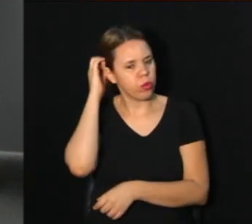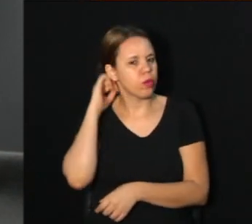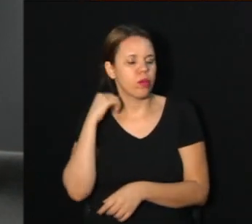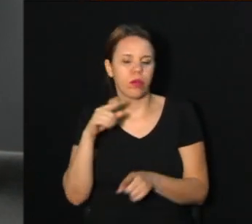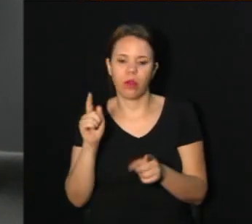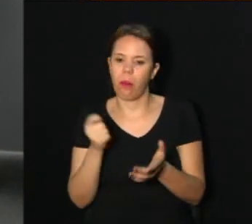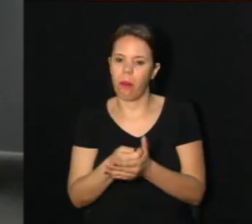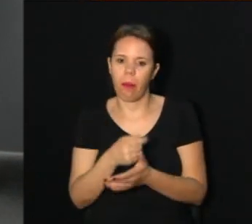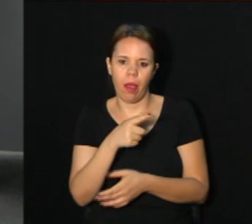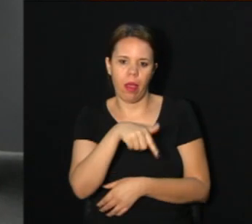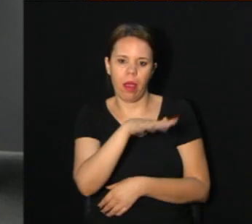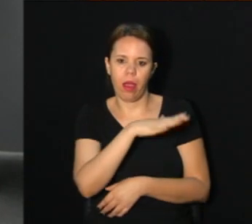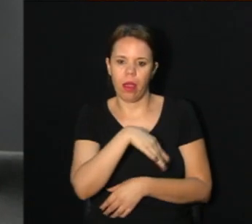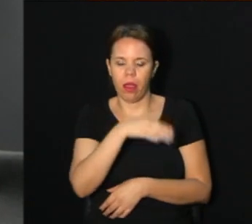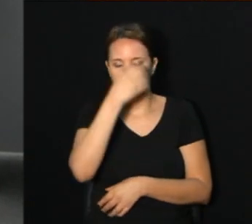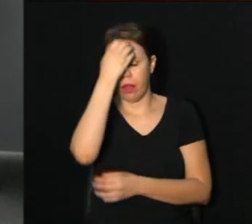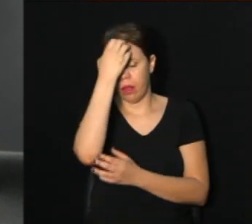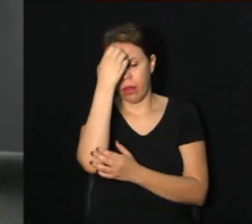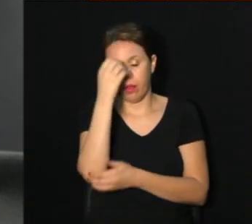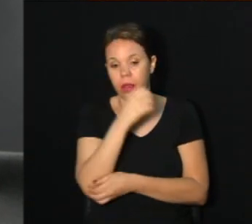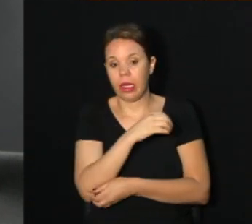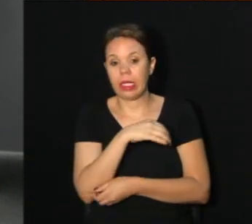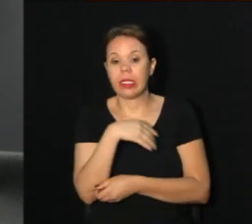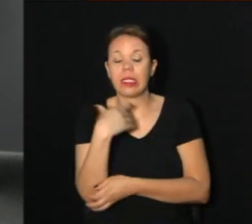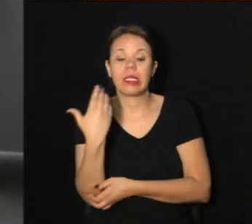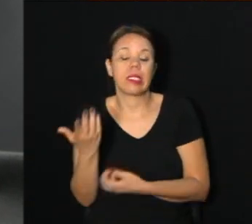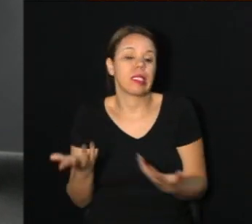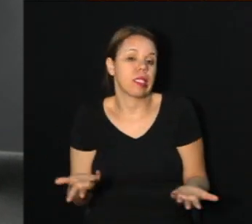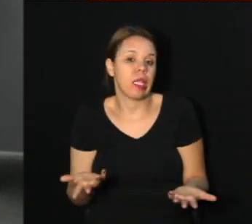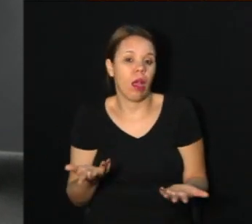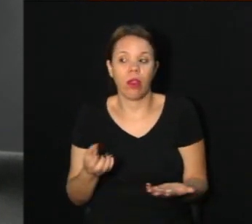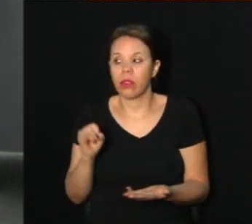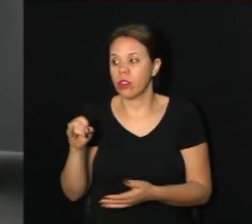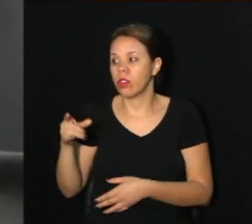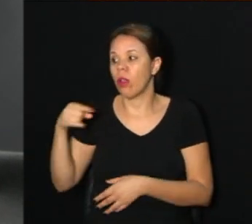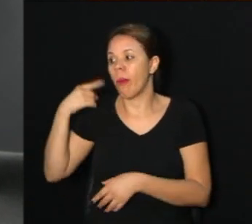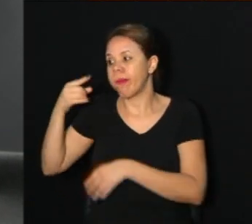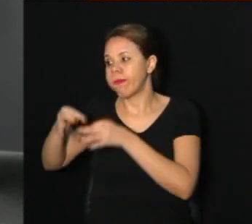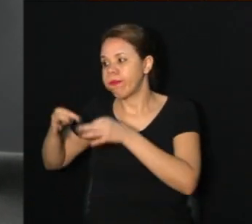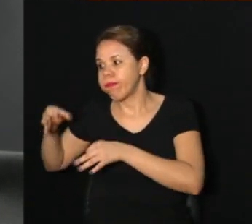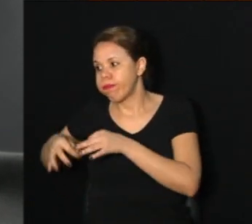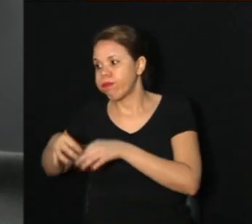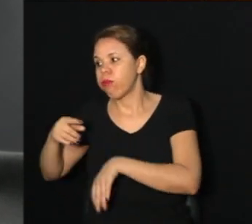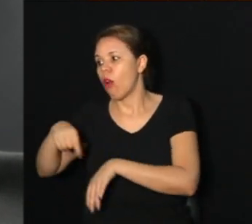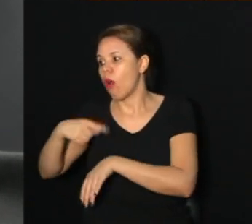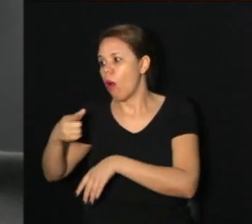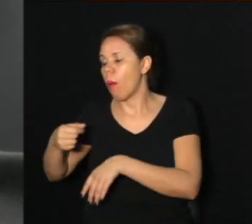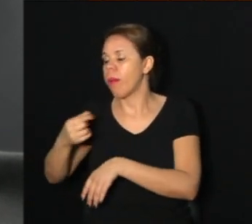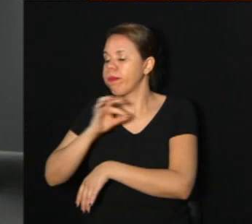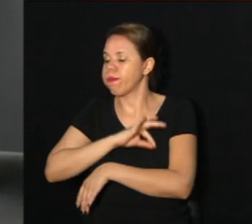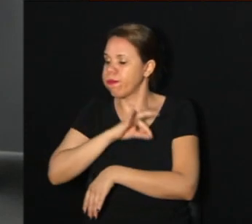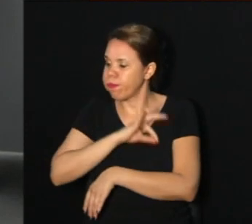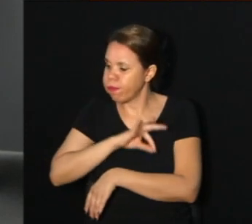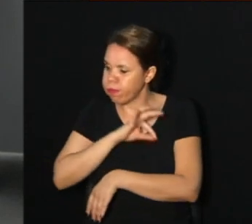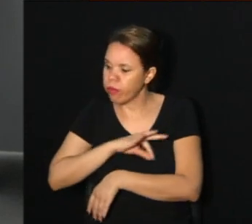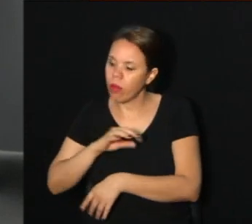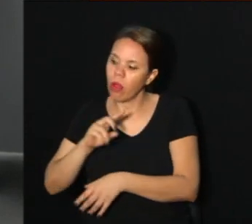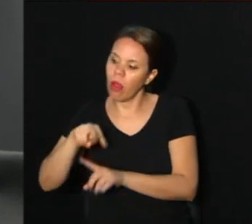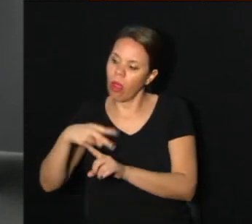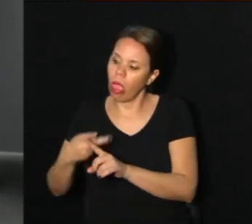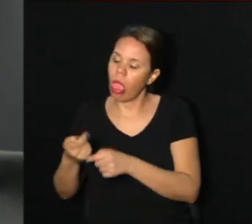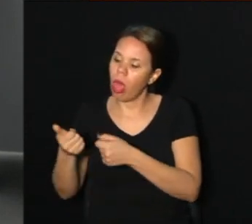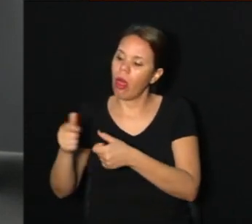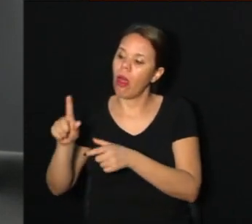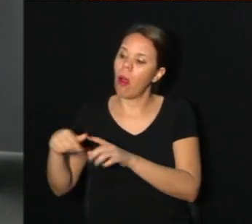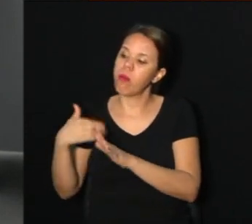cofres públicos. Então, se os procuradores recebem honorários sucumbenciais, e em grande valor, é